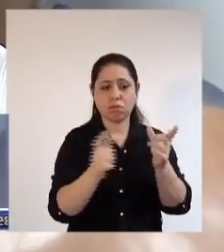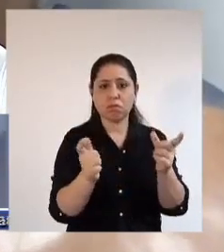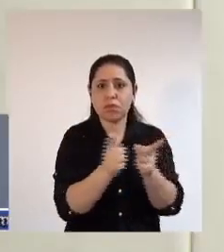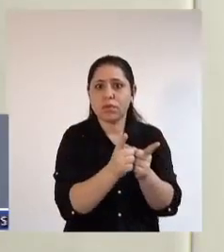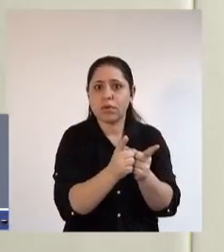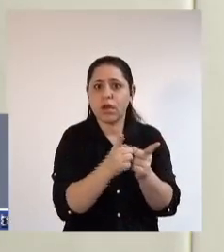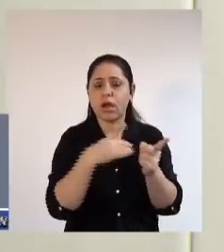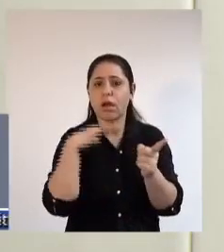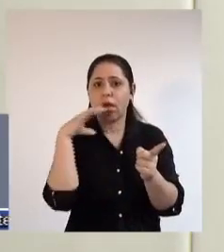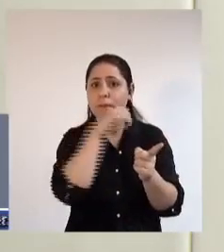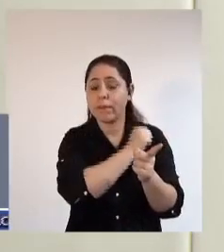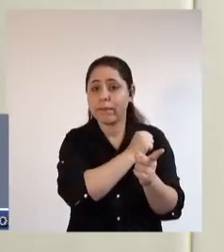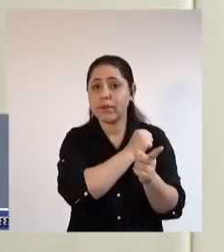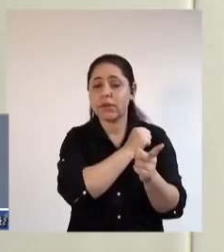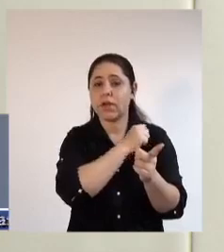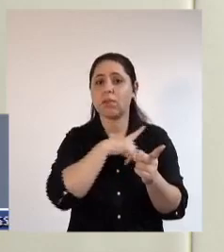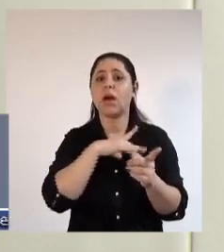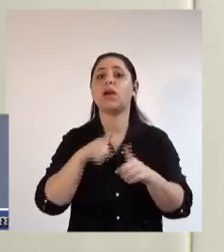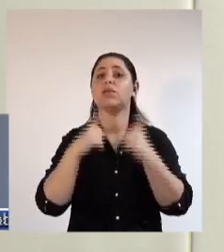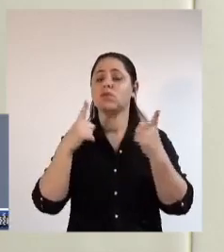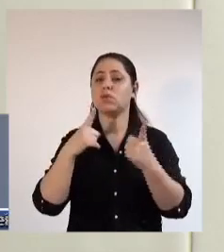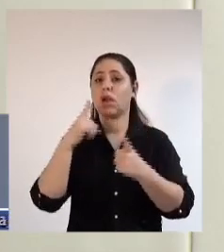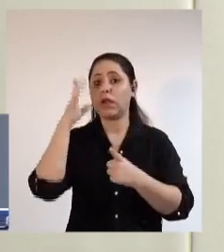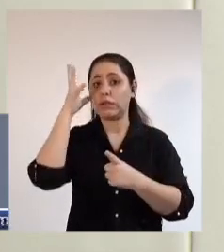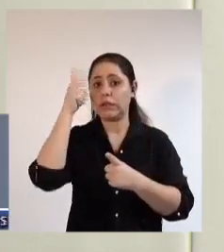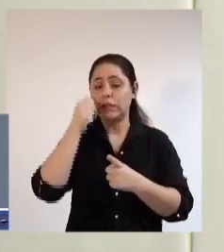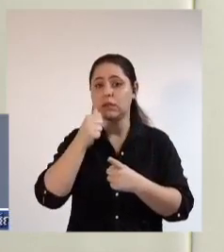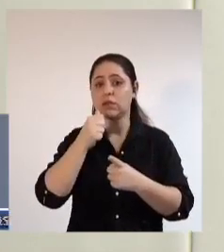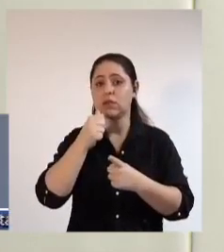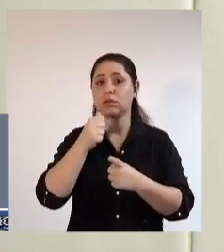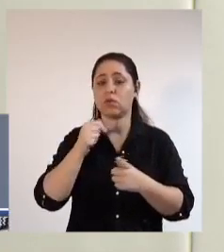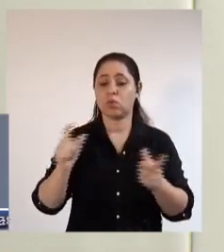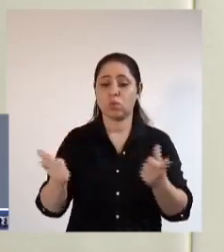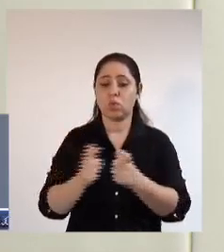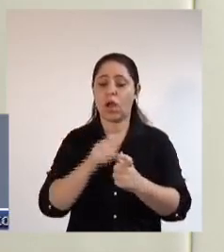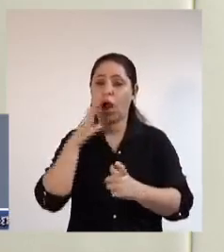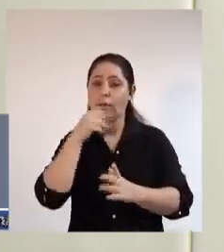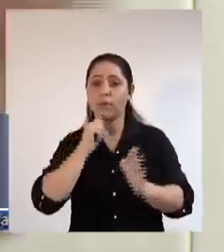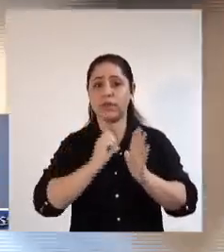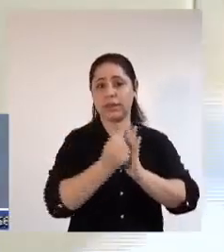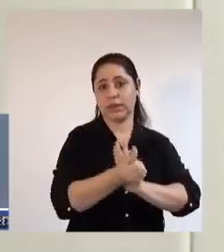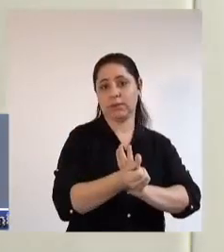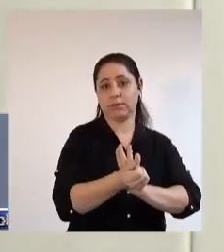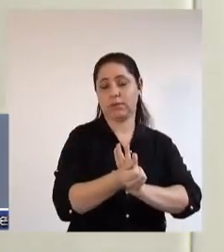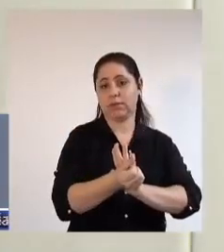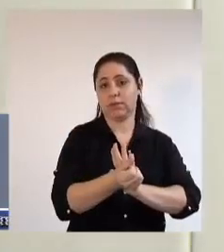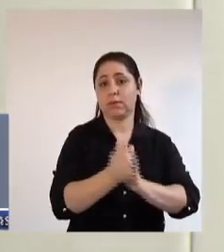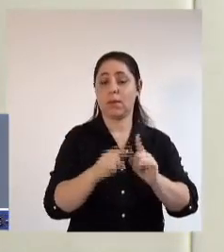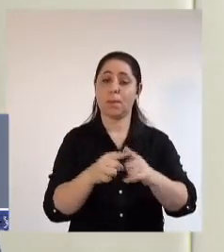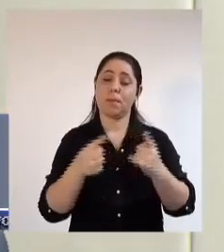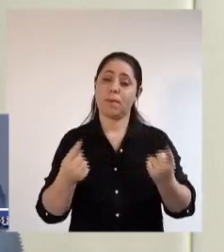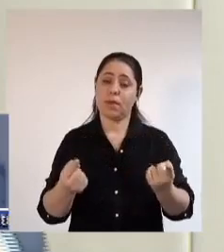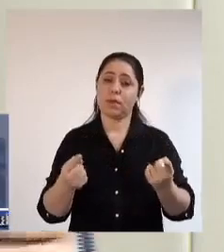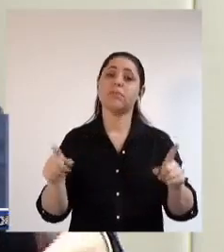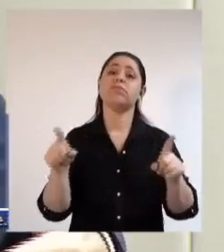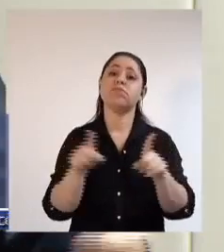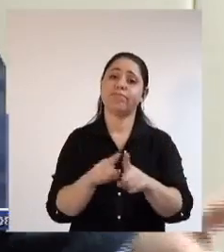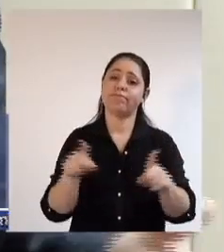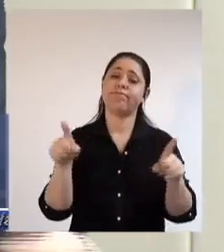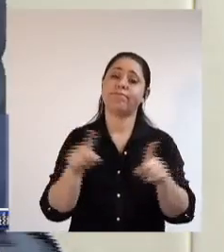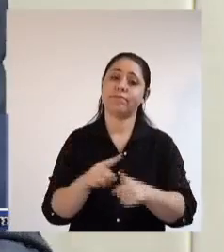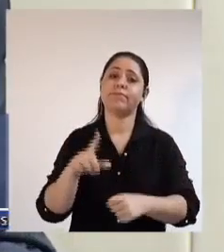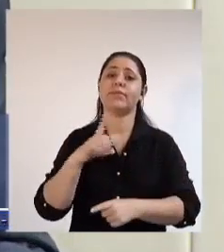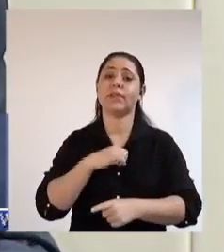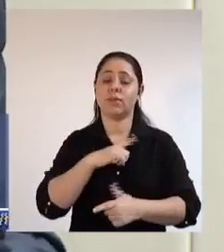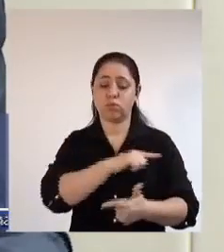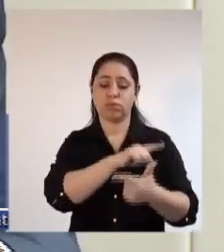conseguir alguns resultados já expressivos é no período de seis meses mas também aí vem